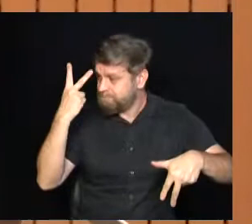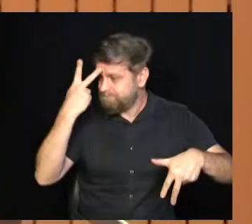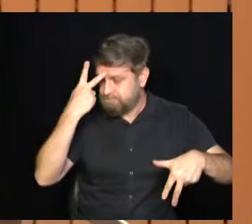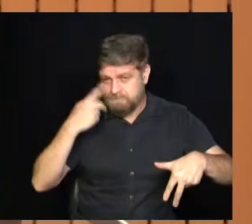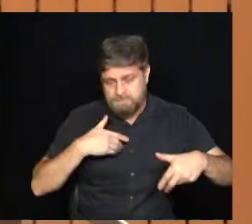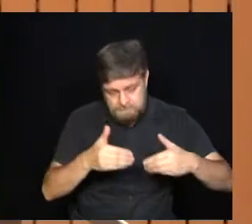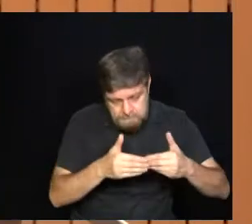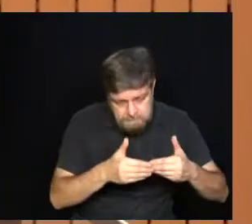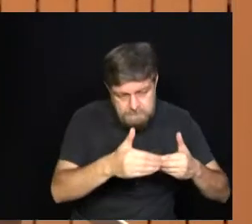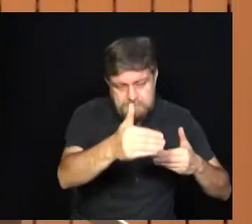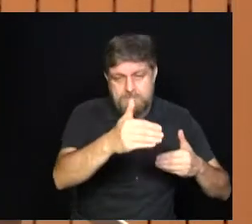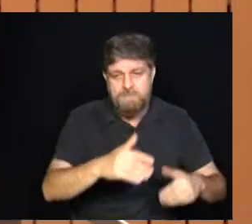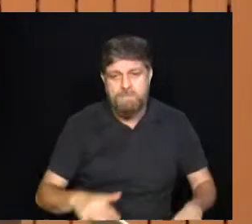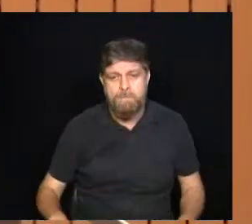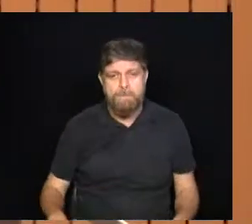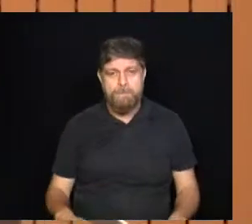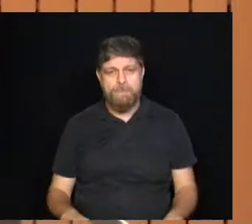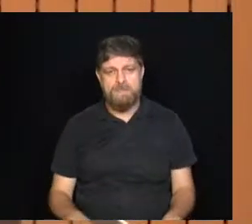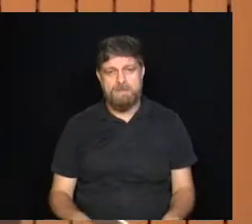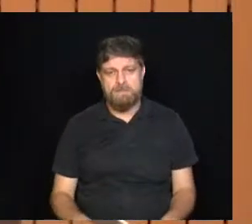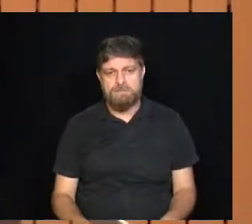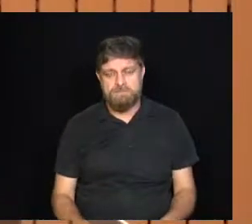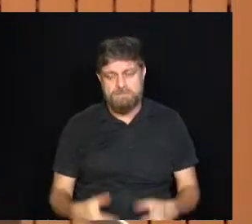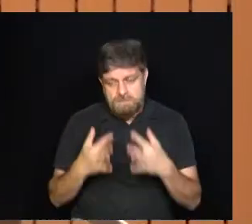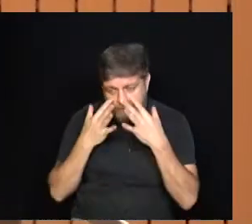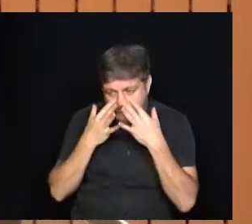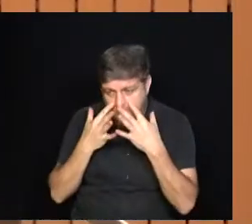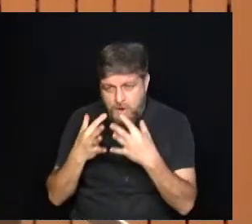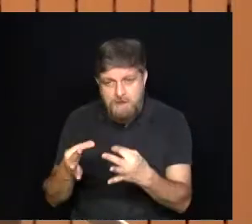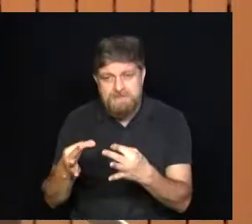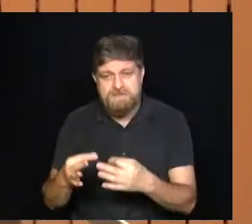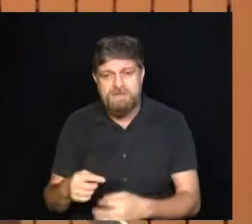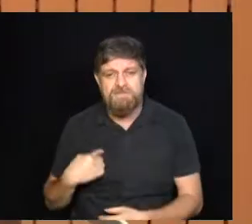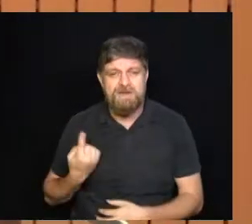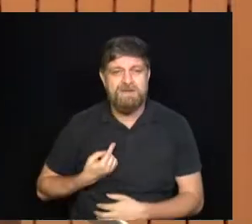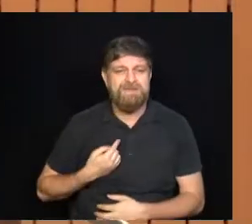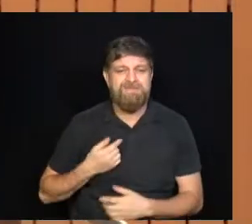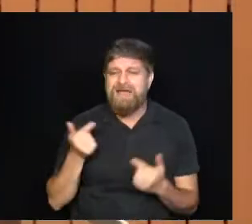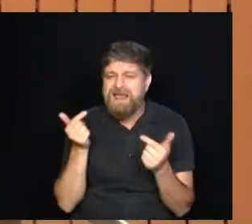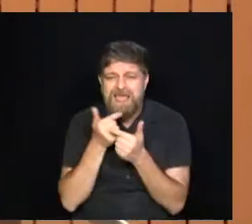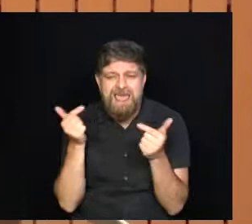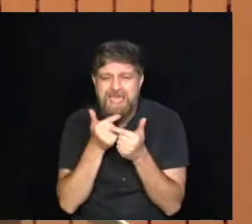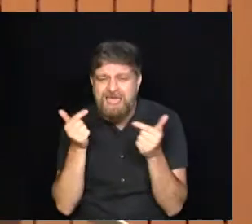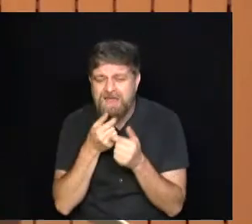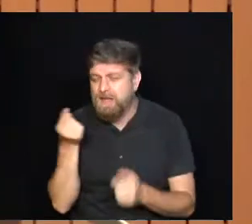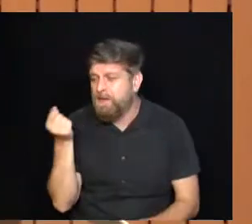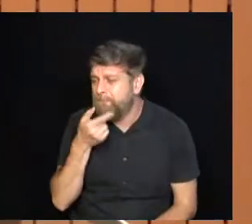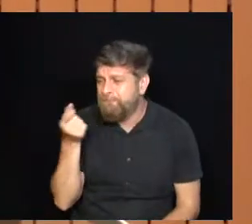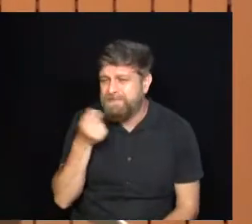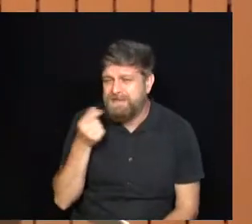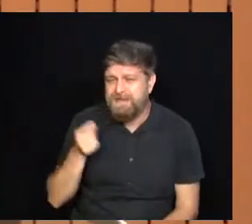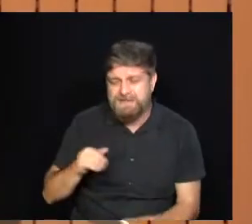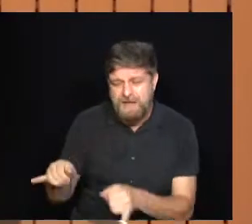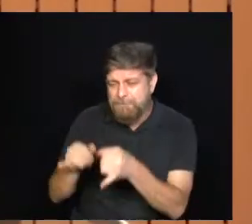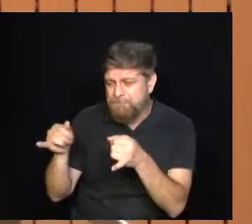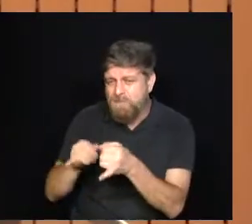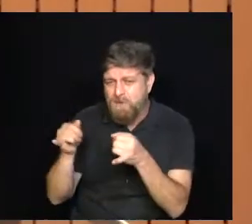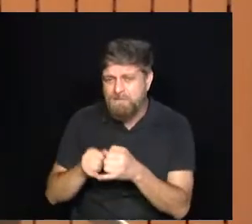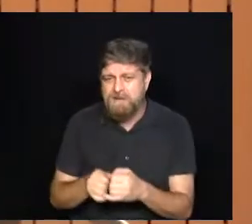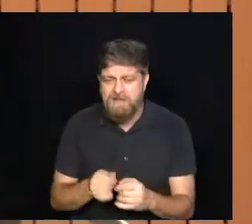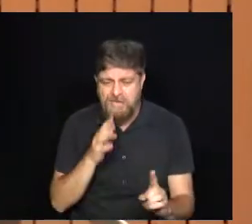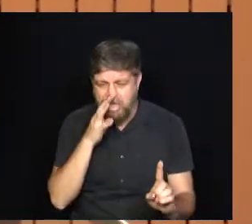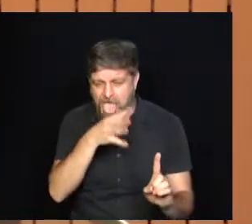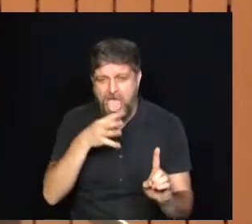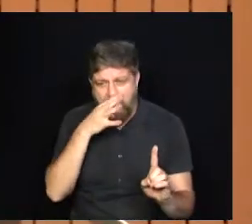para frente. Então, vamos observar isso nas nossas rotinas, não vamos rir dessas piadinhas que não têm graça com mulheres,